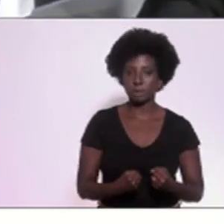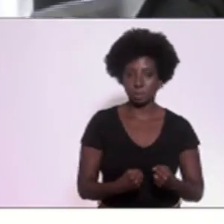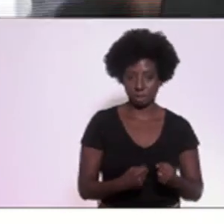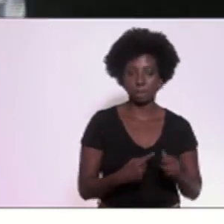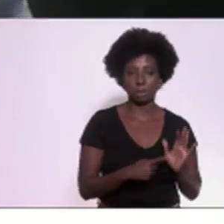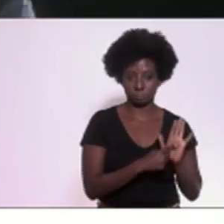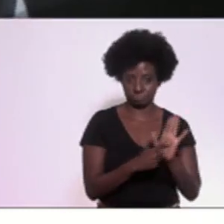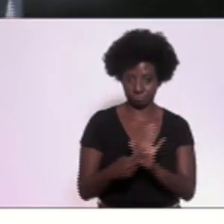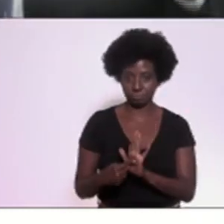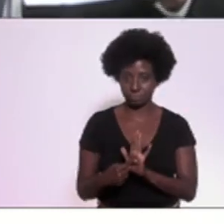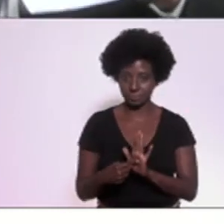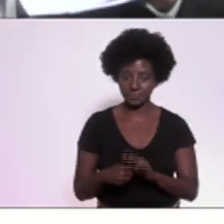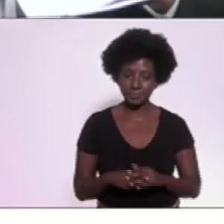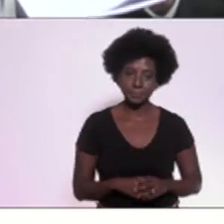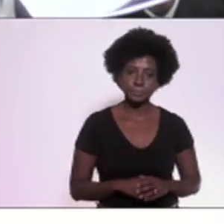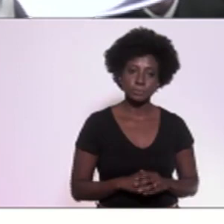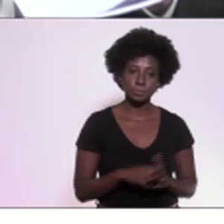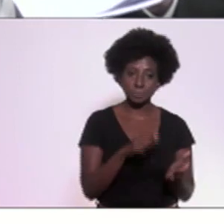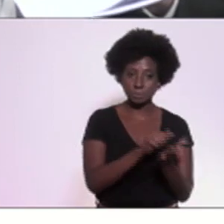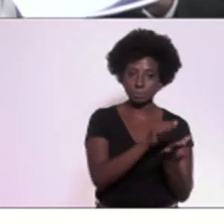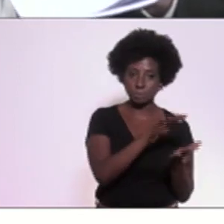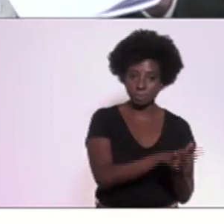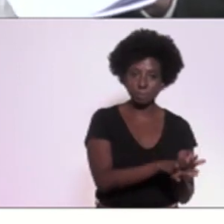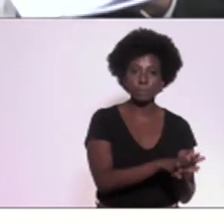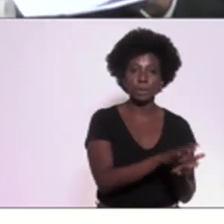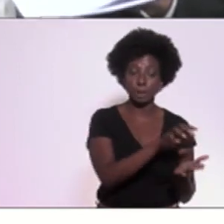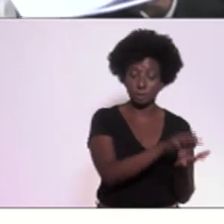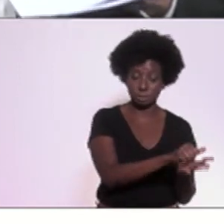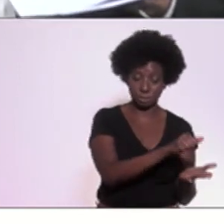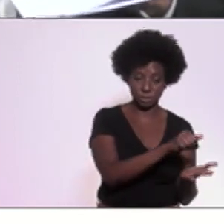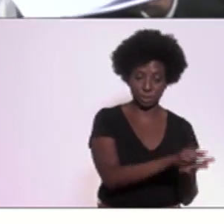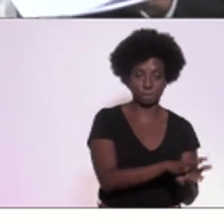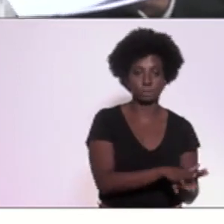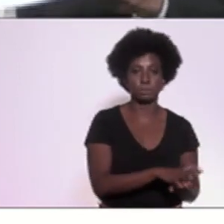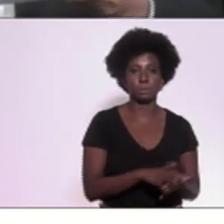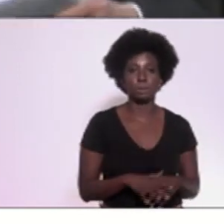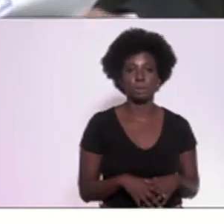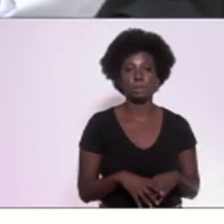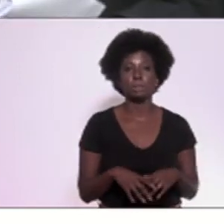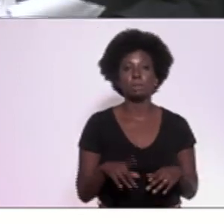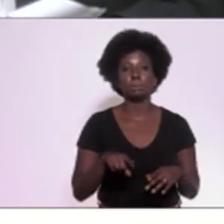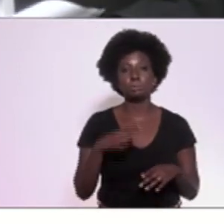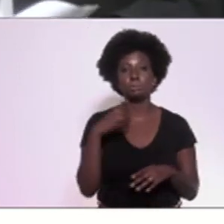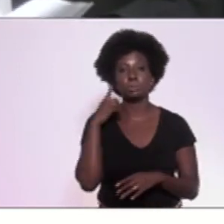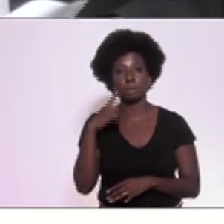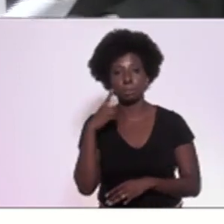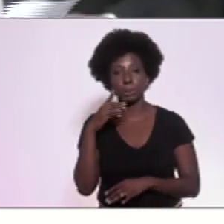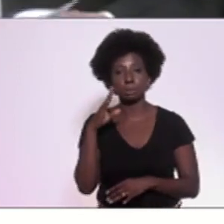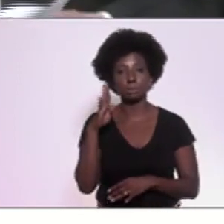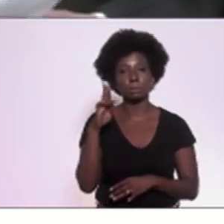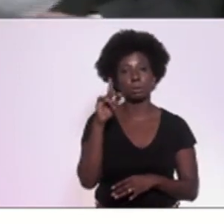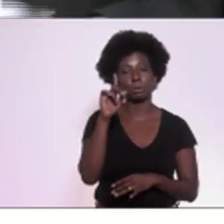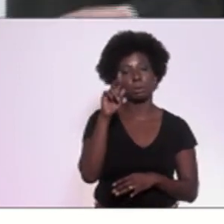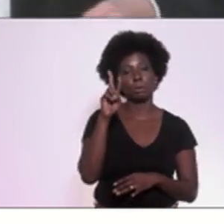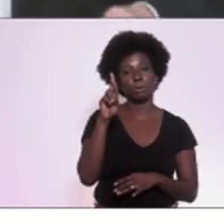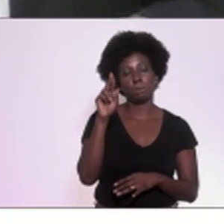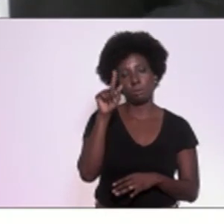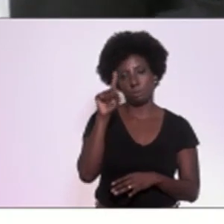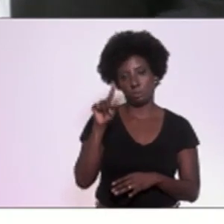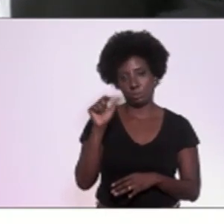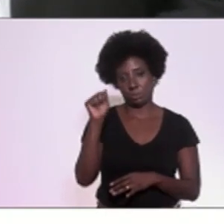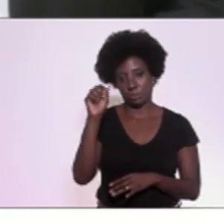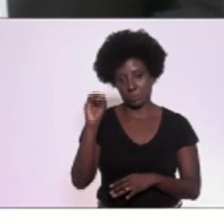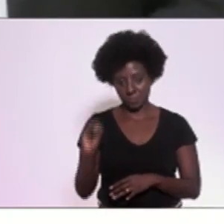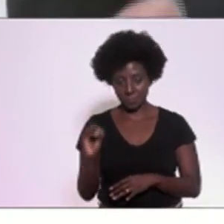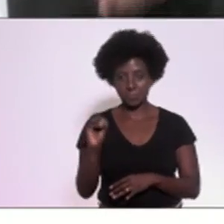publicação. Indicação Legislativa 144/2019, de autoria do deputado Brazão. Solicita ao excelentíssimo senhor governador do Estado do Rio de